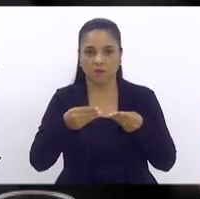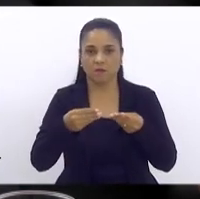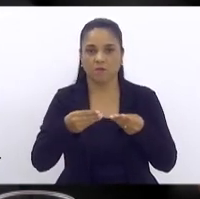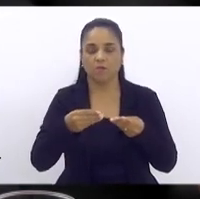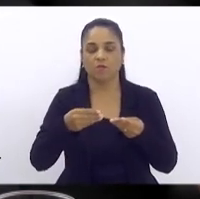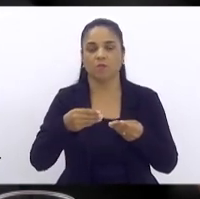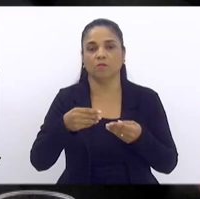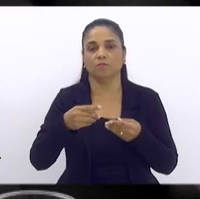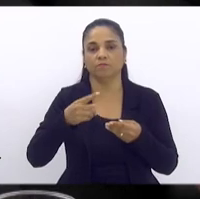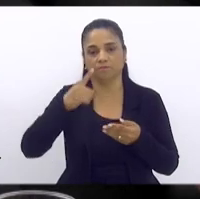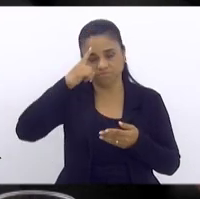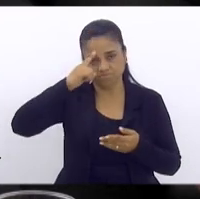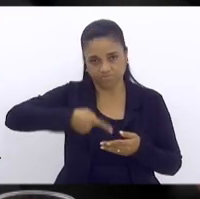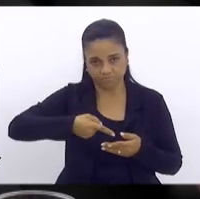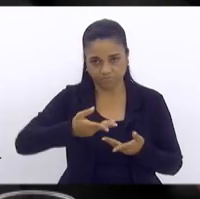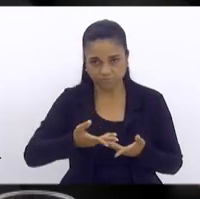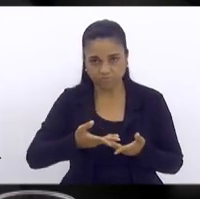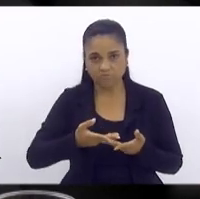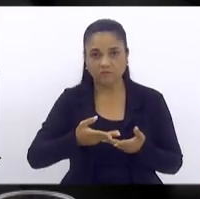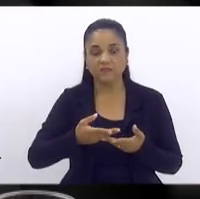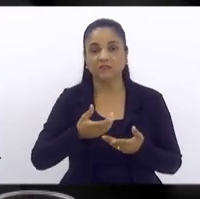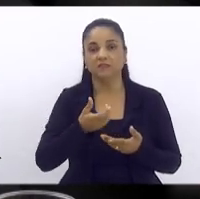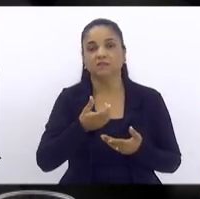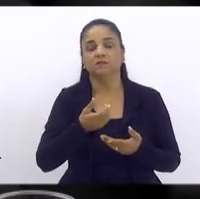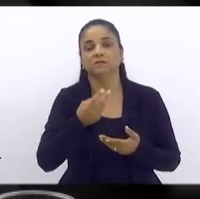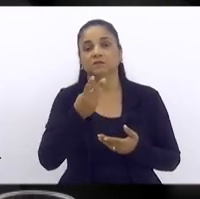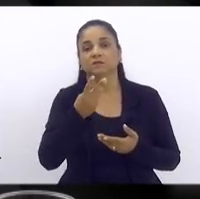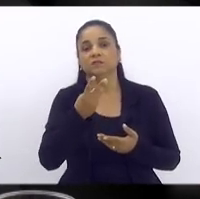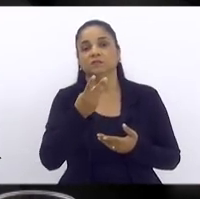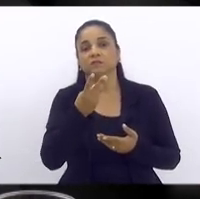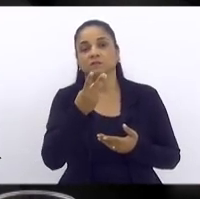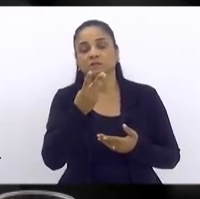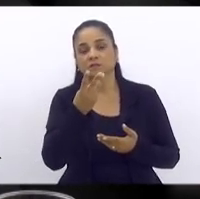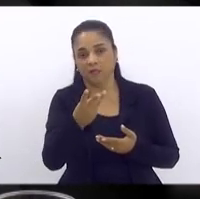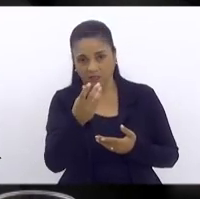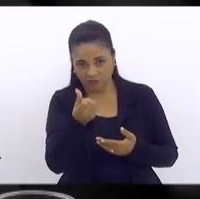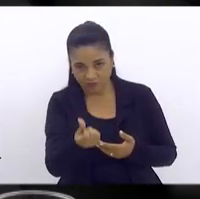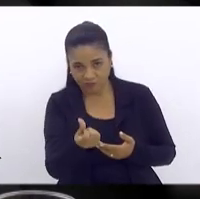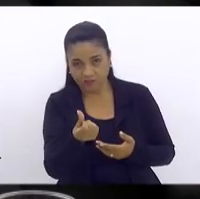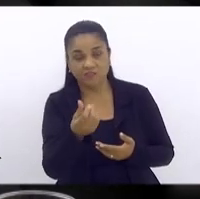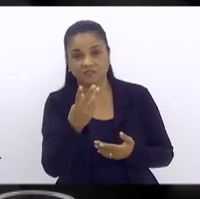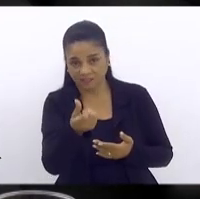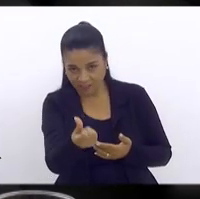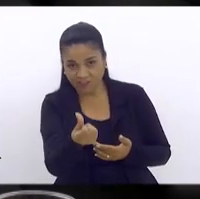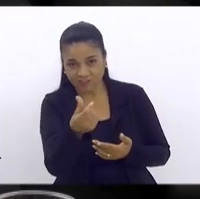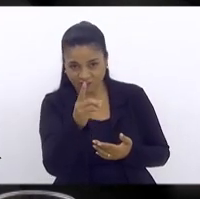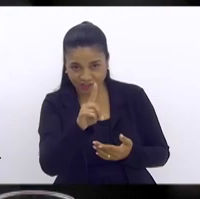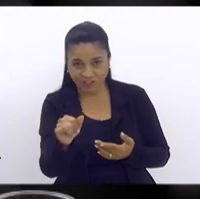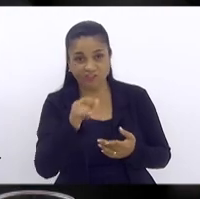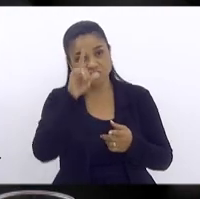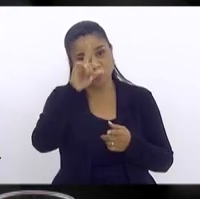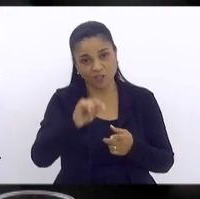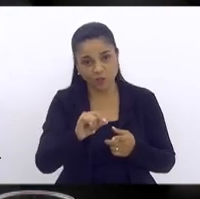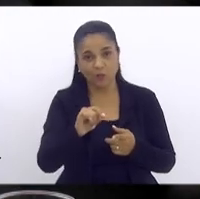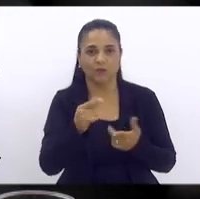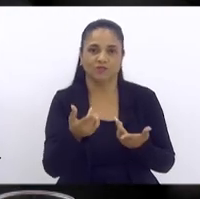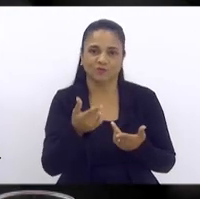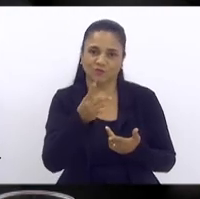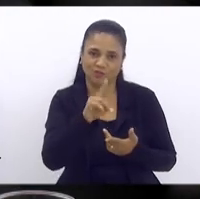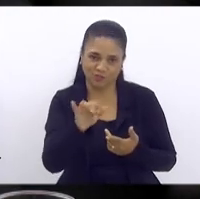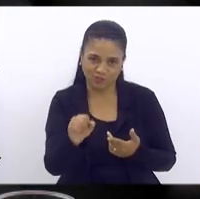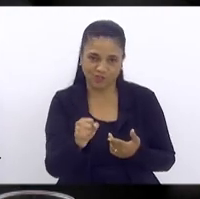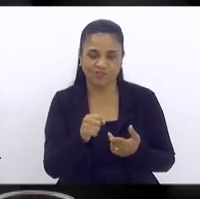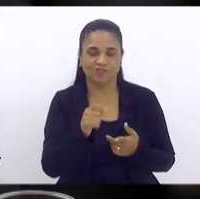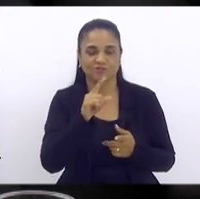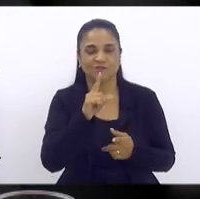são 6 dias. Né? A gente consegue reduzir em 2 dias esse processo para facilitar essa proteção. Então, a gente vai colocar,